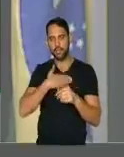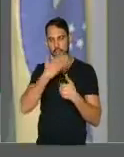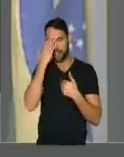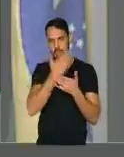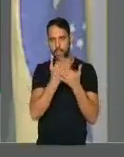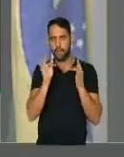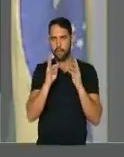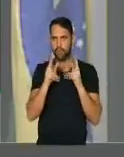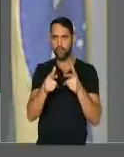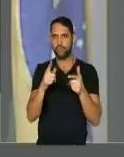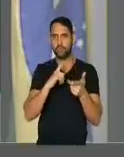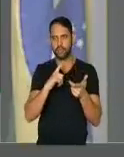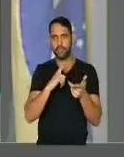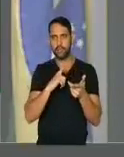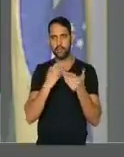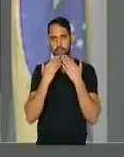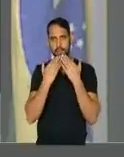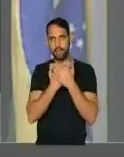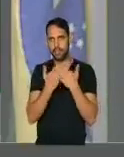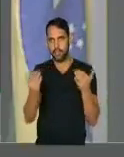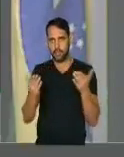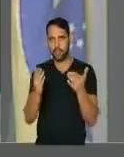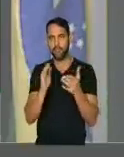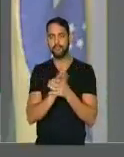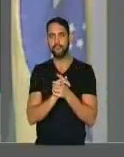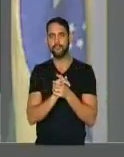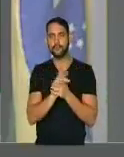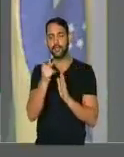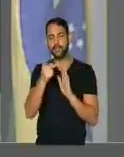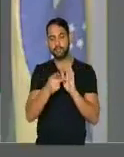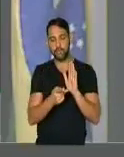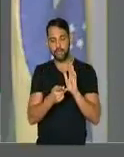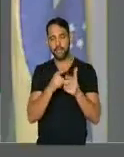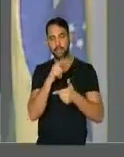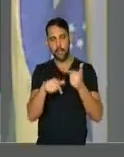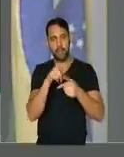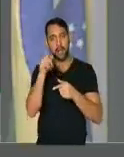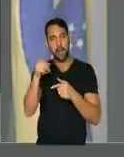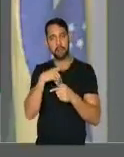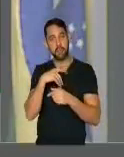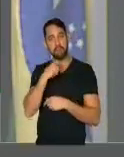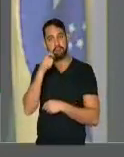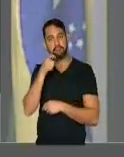agradecer a todos, né, por terem nos apresentado este projeto, que é muito